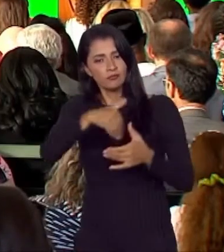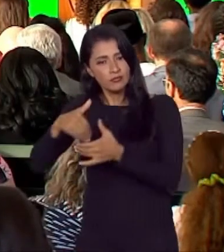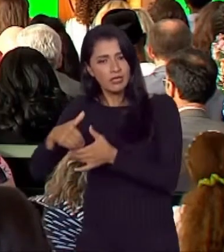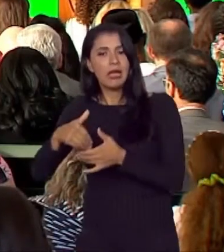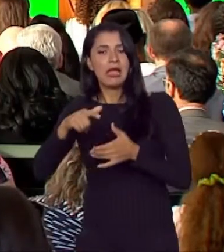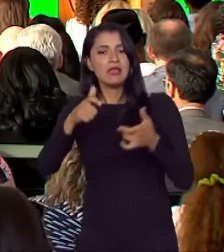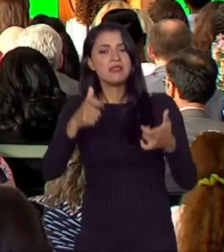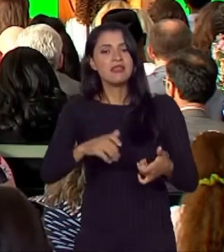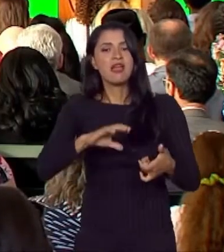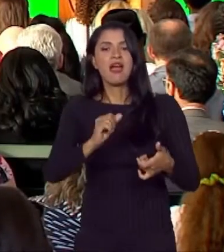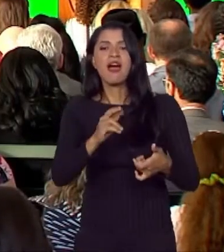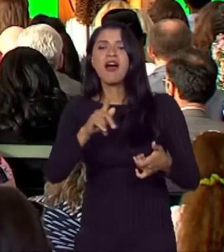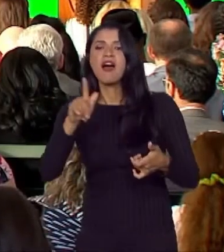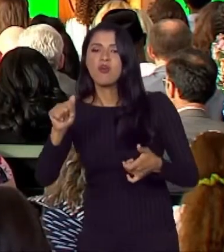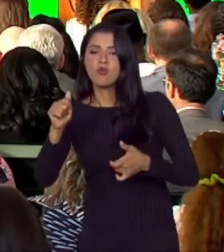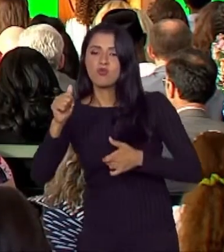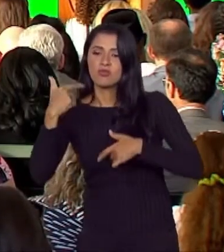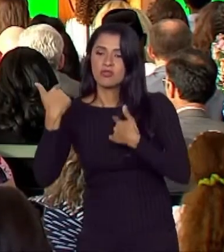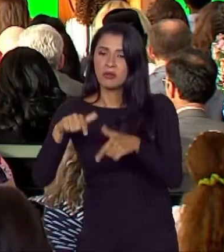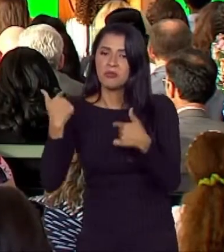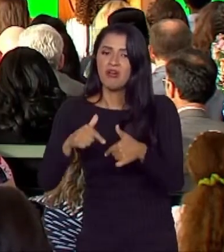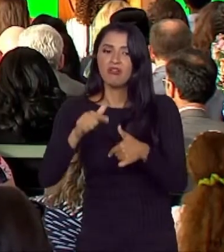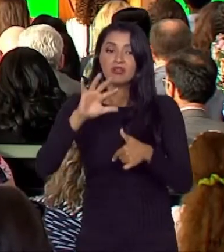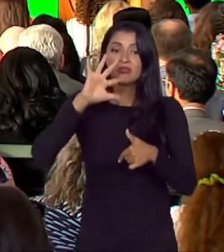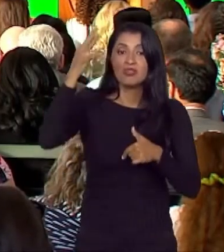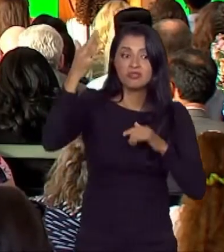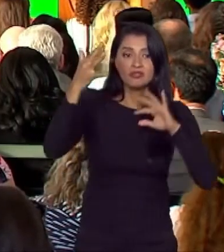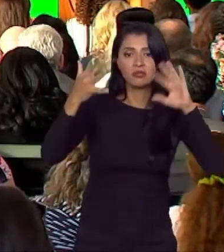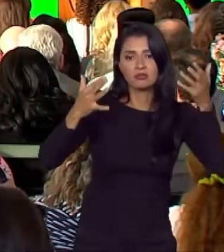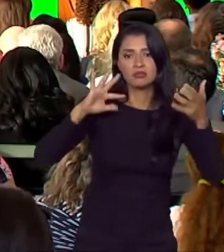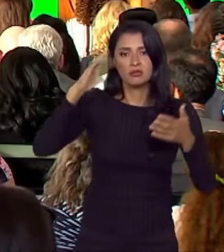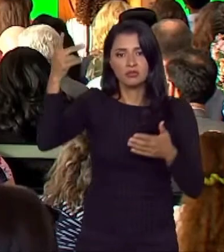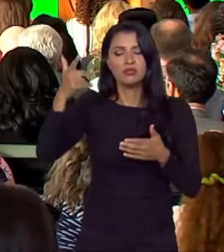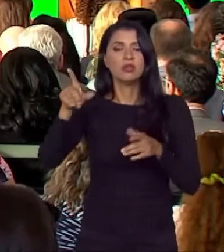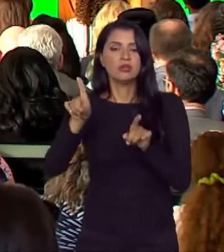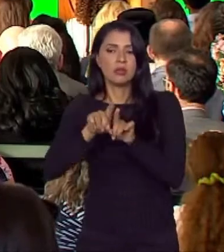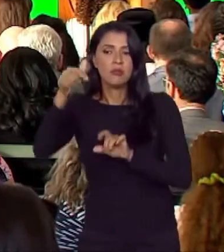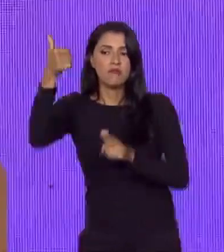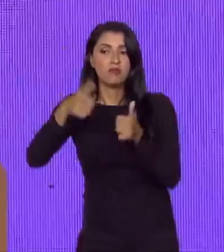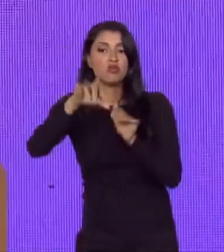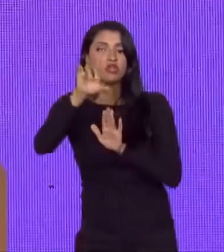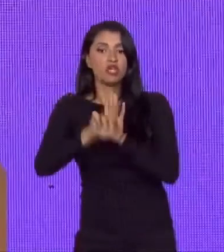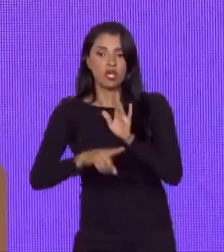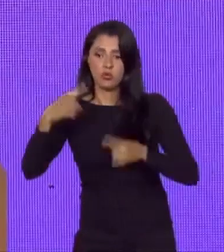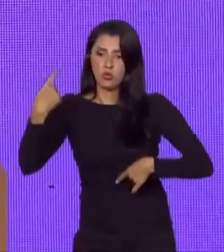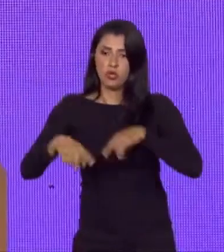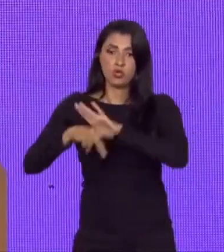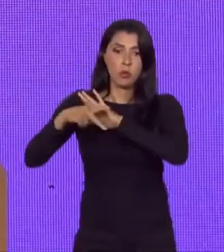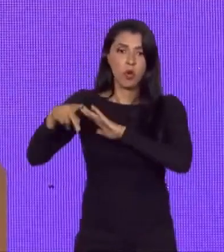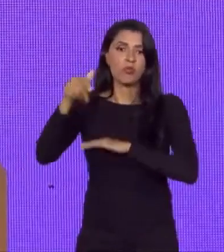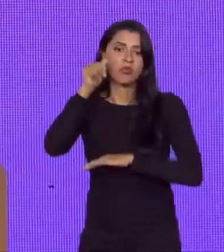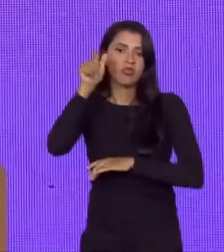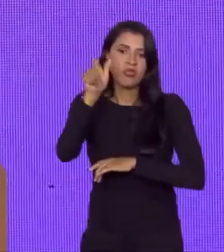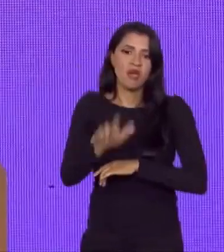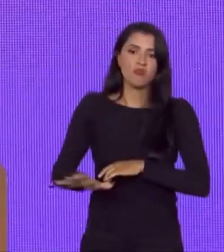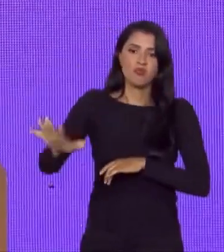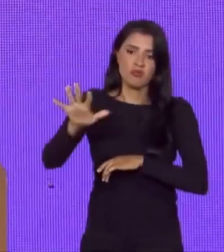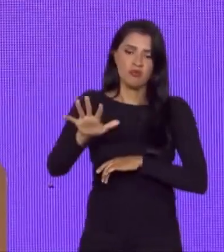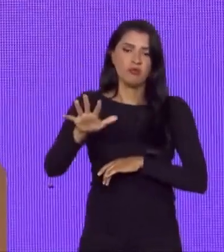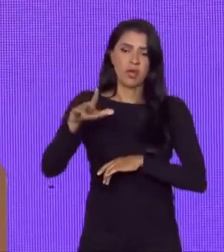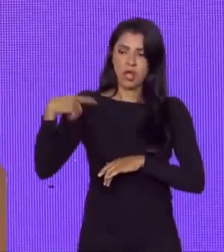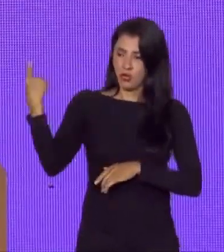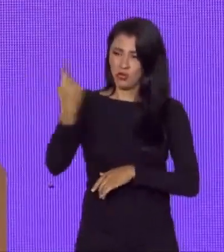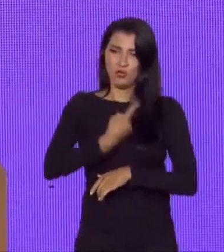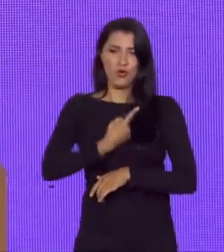de decisões e avalia também o avanço nos direitos políticos das mulheres como um todo. Nós estamos aqui, mulheres que